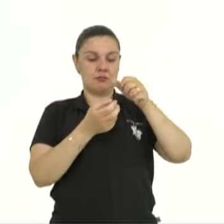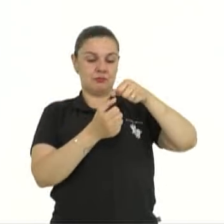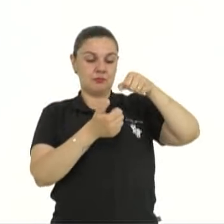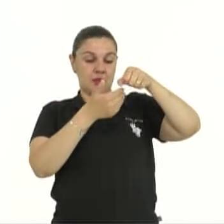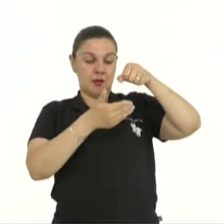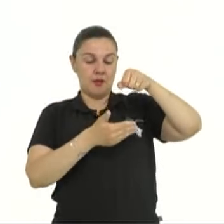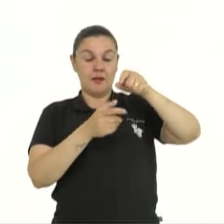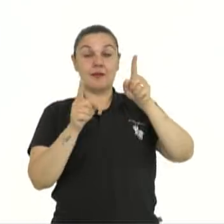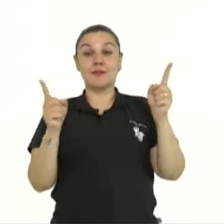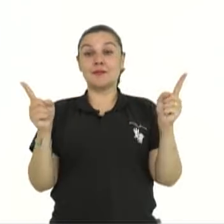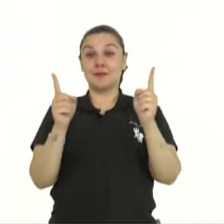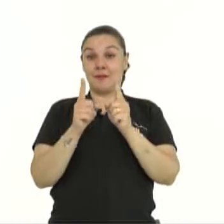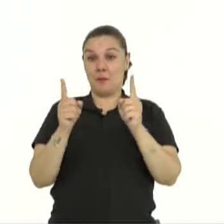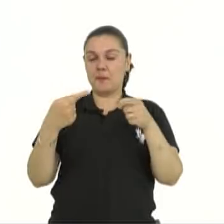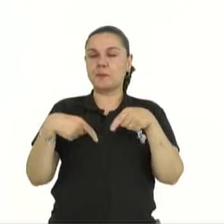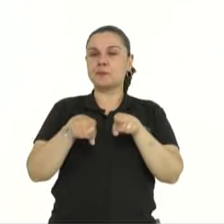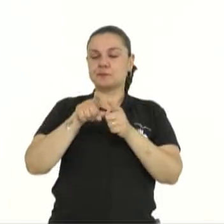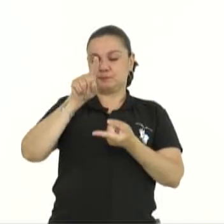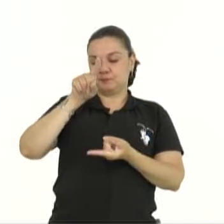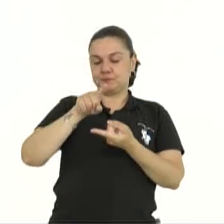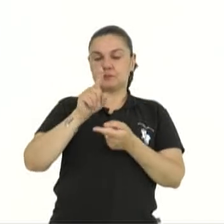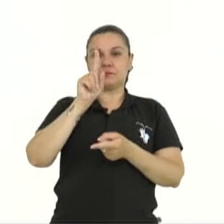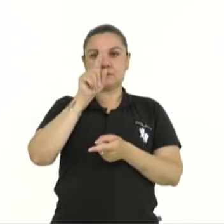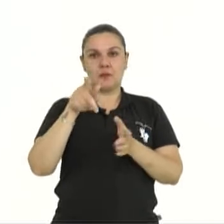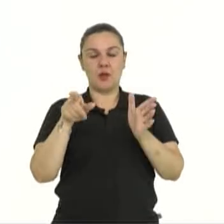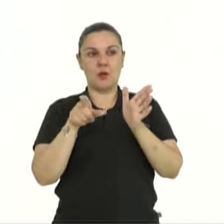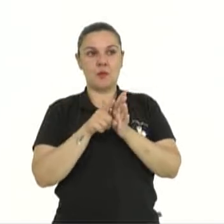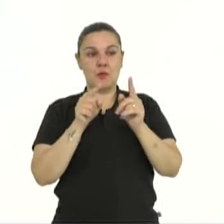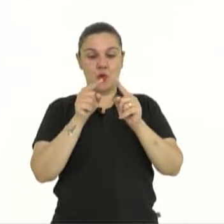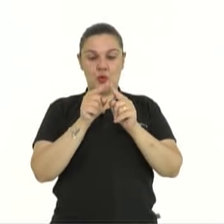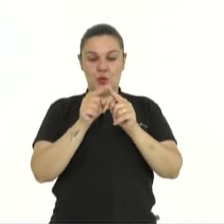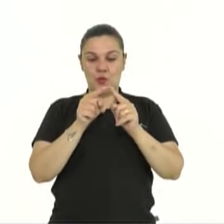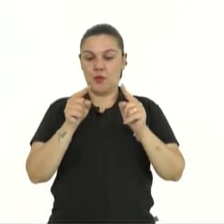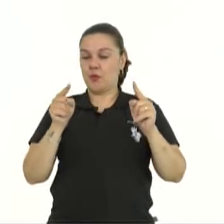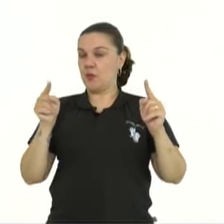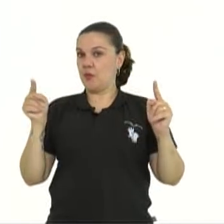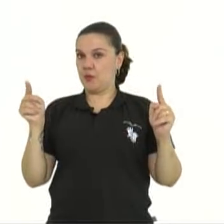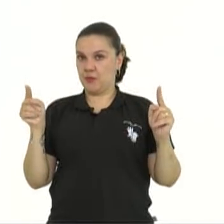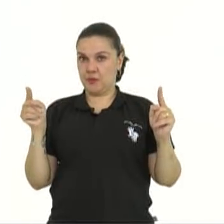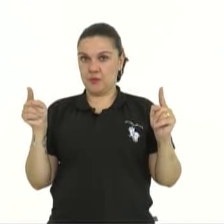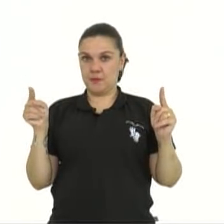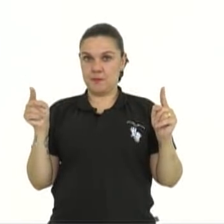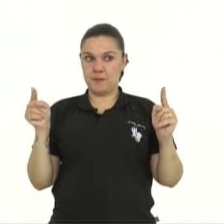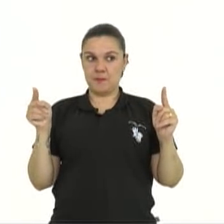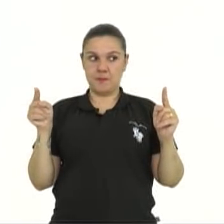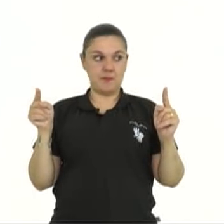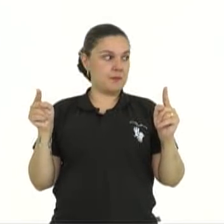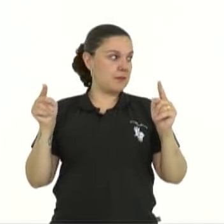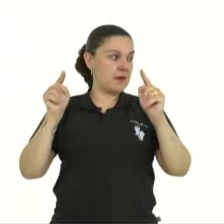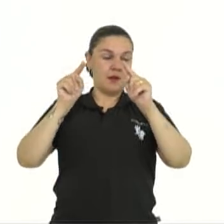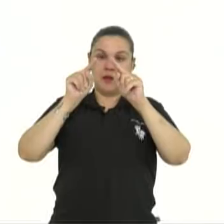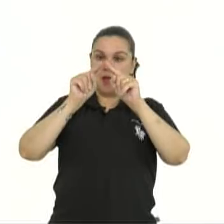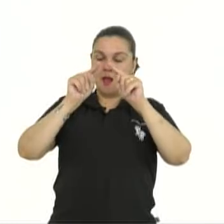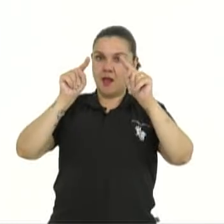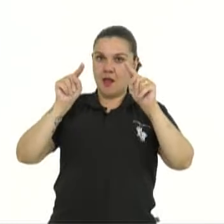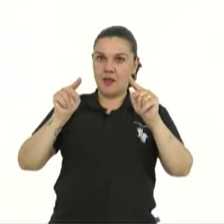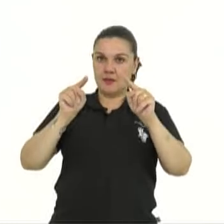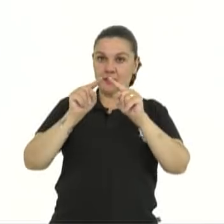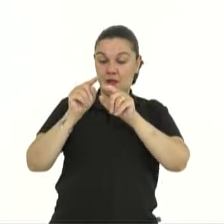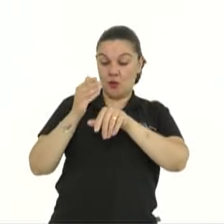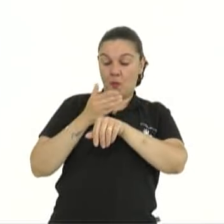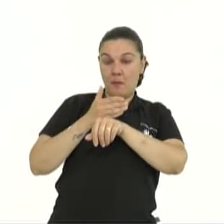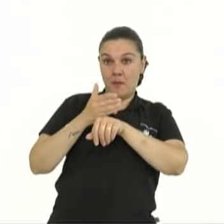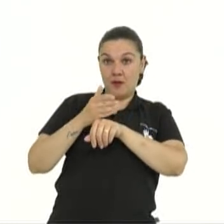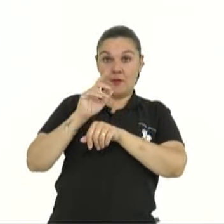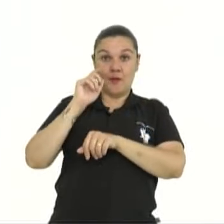expressar medidas. Trata-se de uma linha horizontal com retângulos brancos e negros